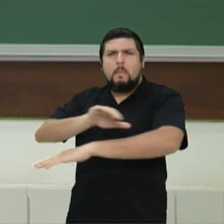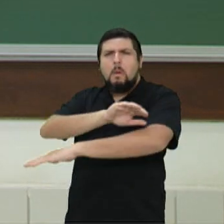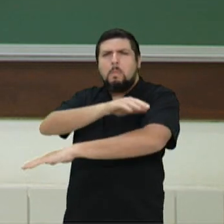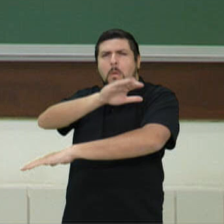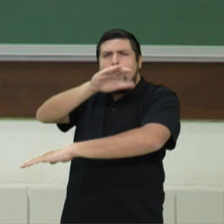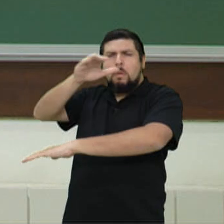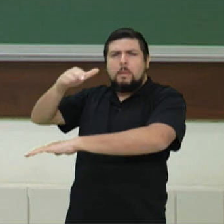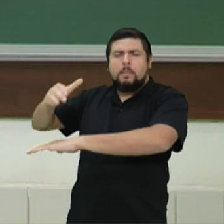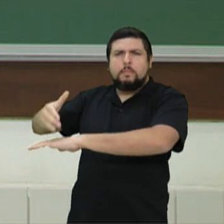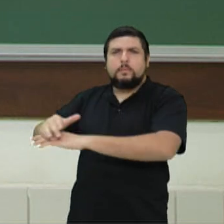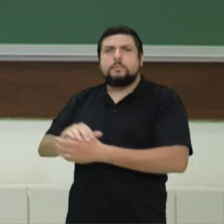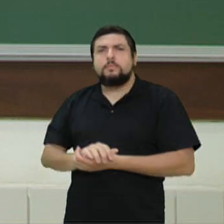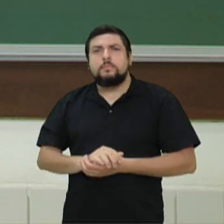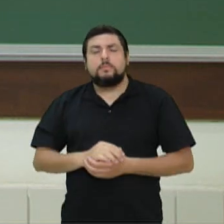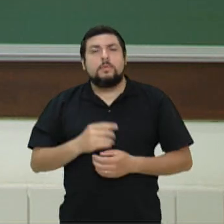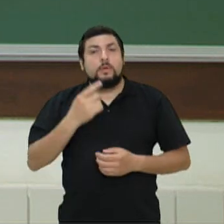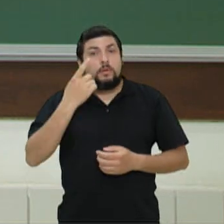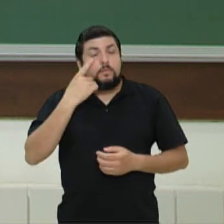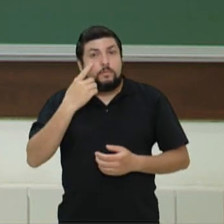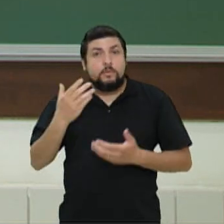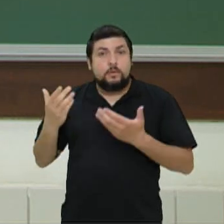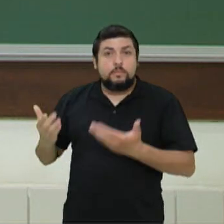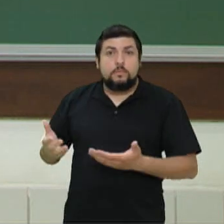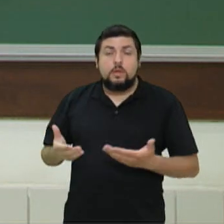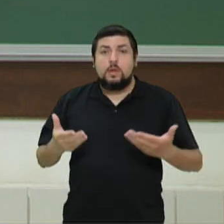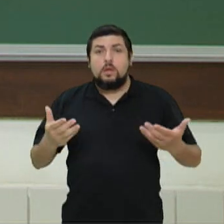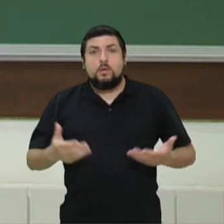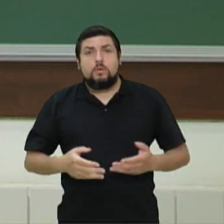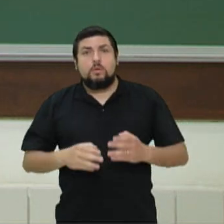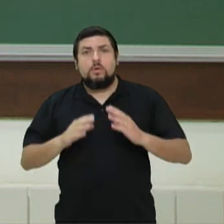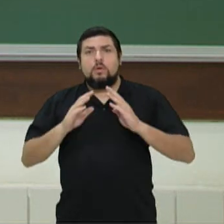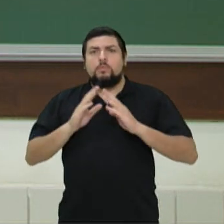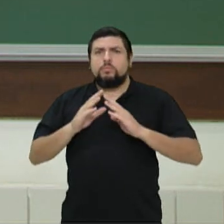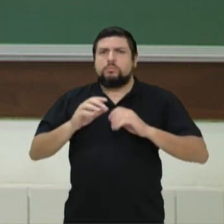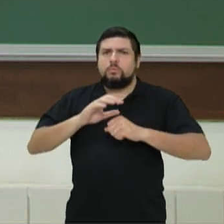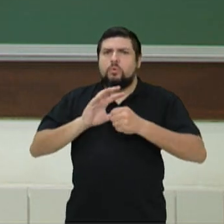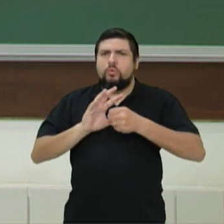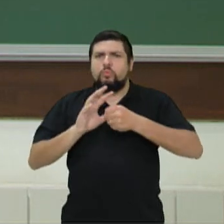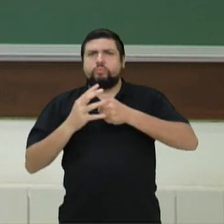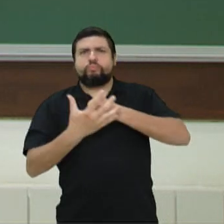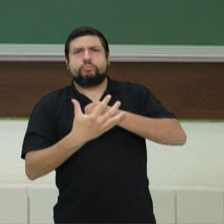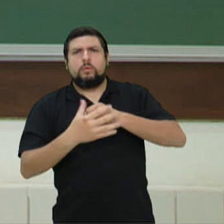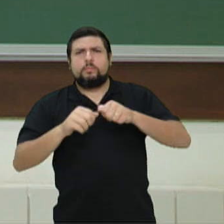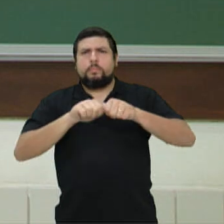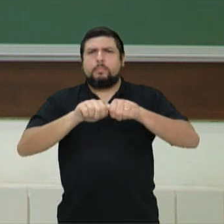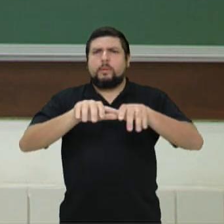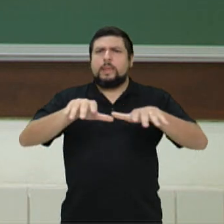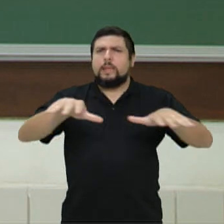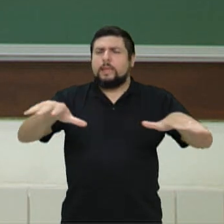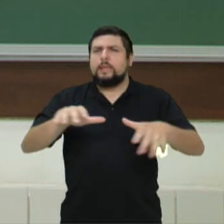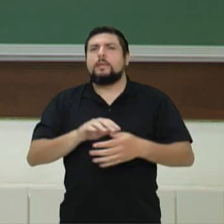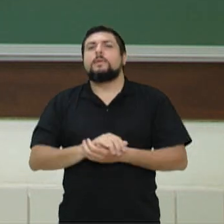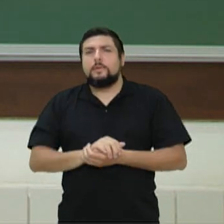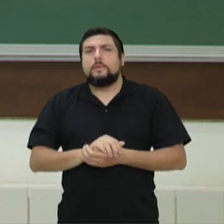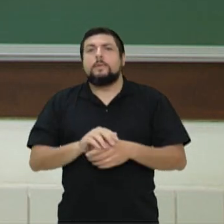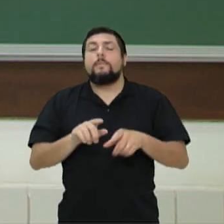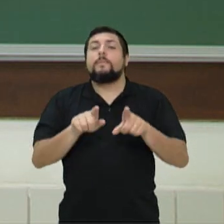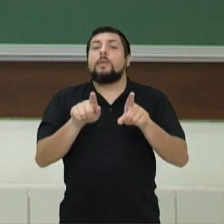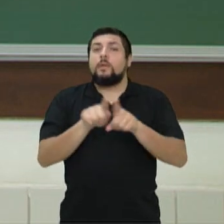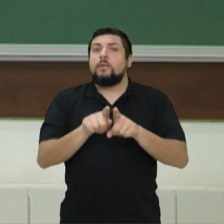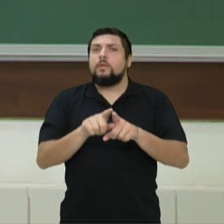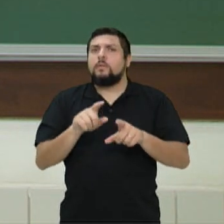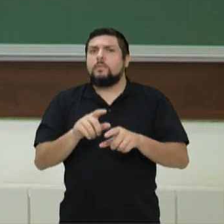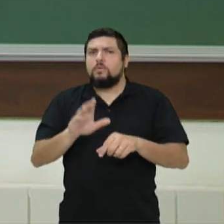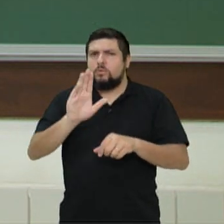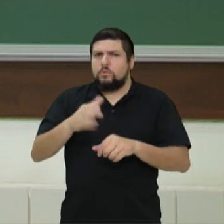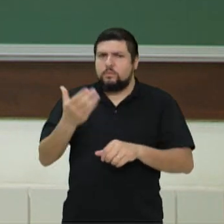dias atuais, né? Com toda essa pandemia que nós estamos vendo, estamos vivendo, a gente também, né? Nós já vimos